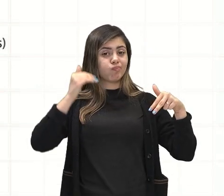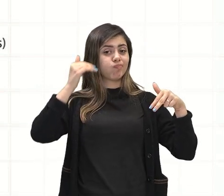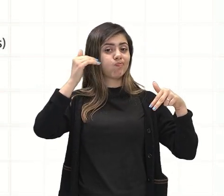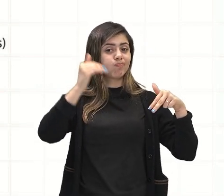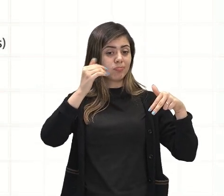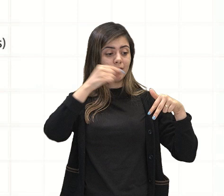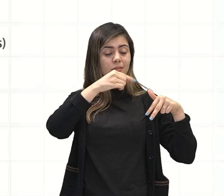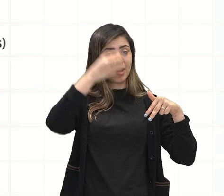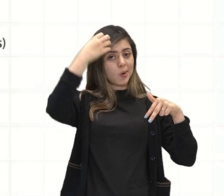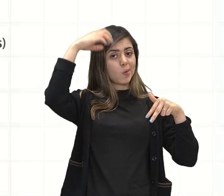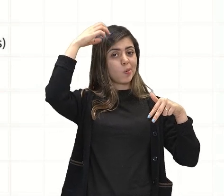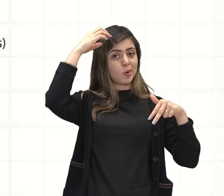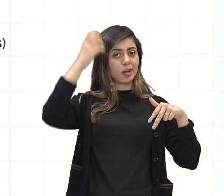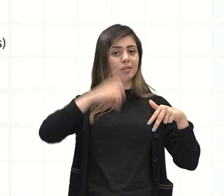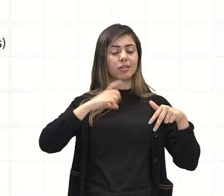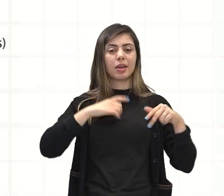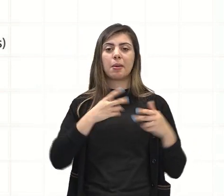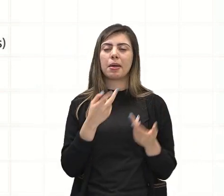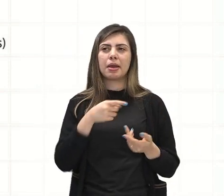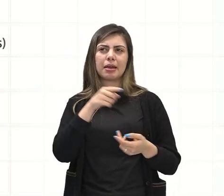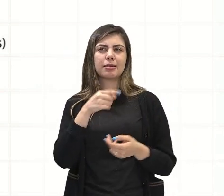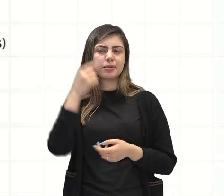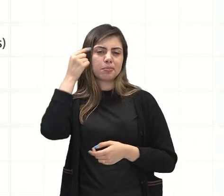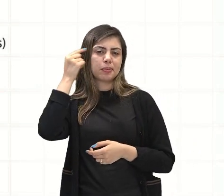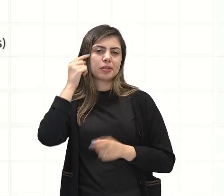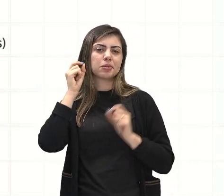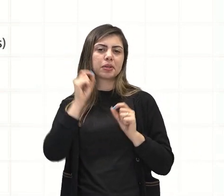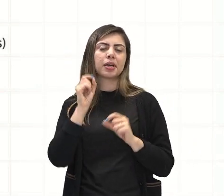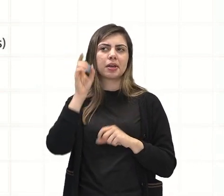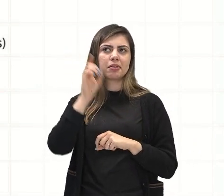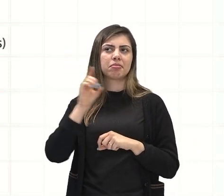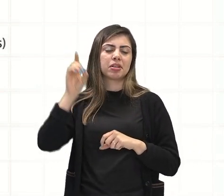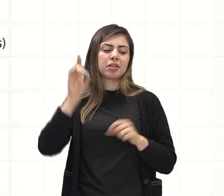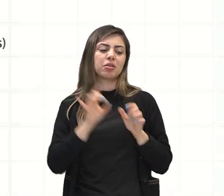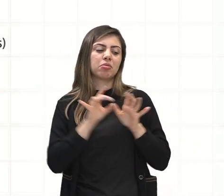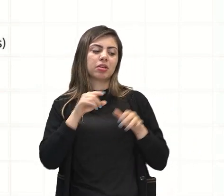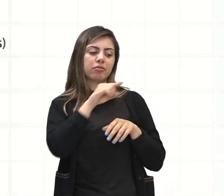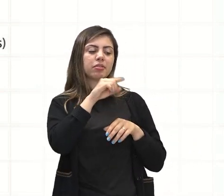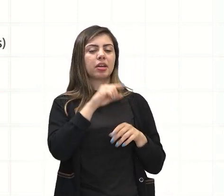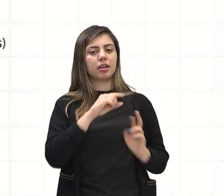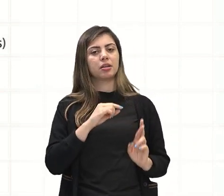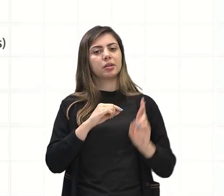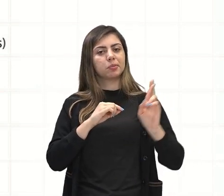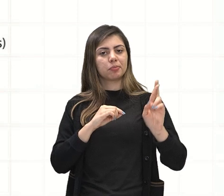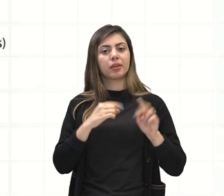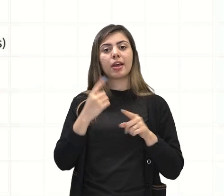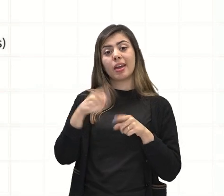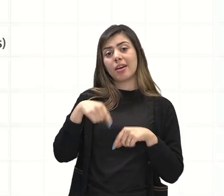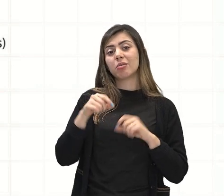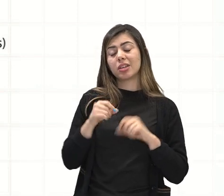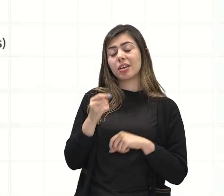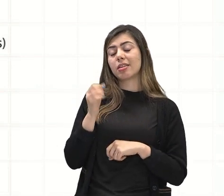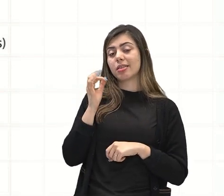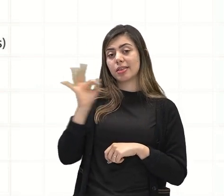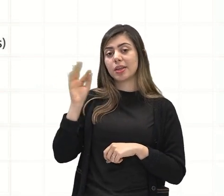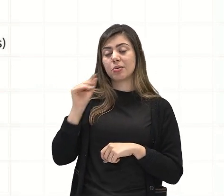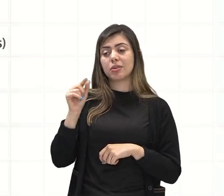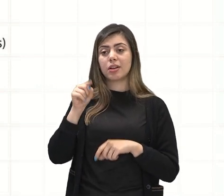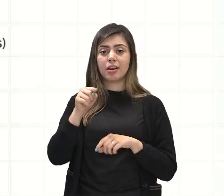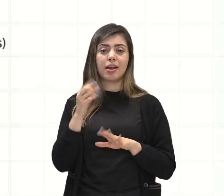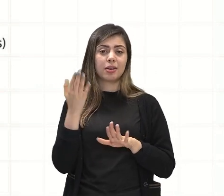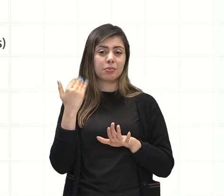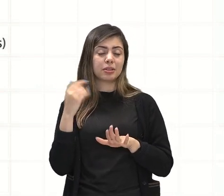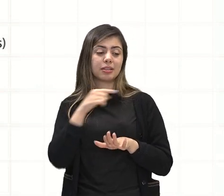com poderes divinos, porque ele foi investido de poderes divinos, como defendia a teoria do direito divino, que afirmava